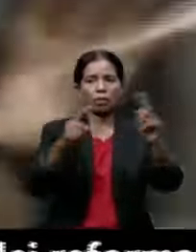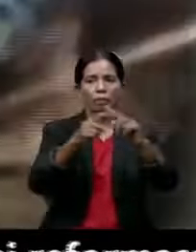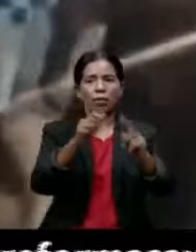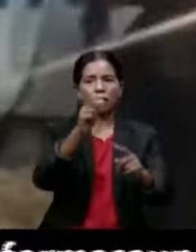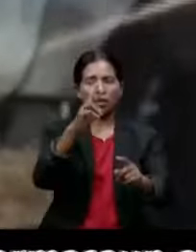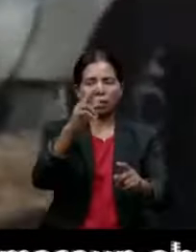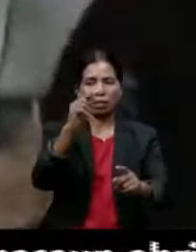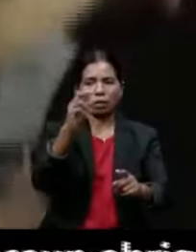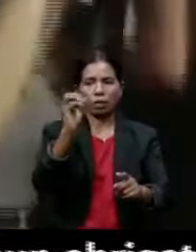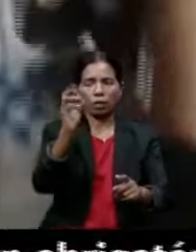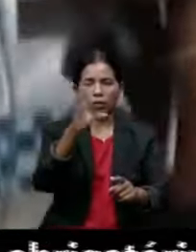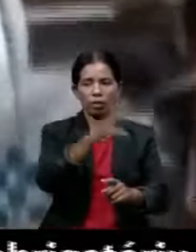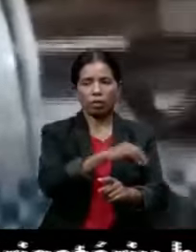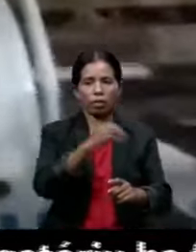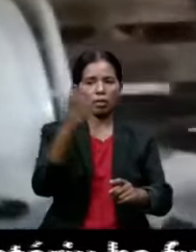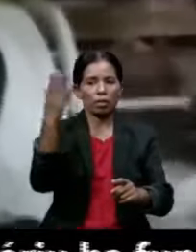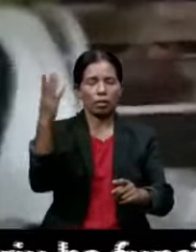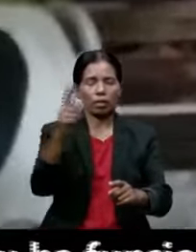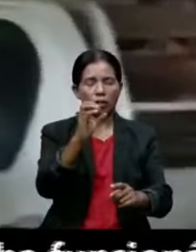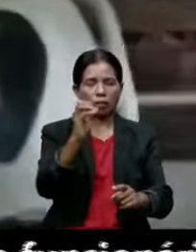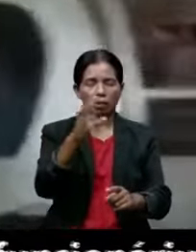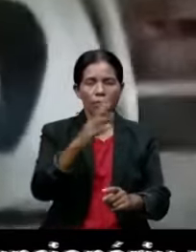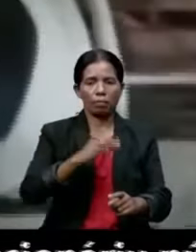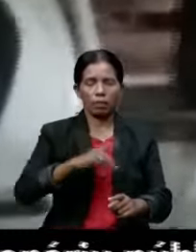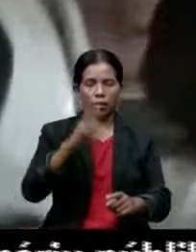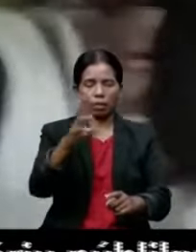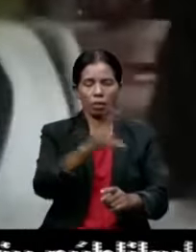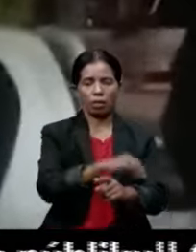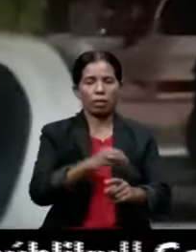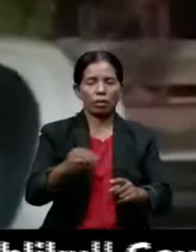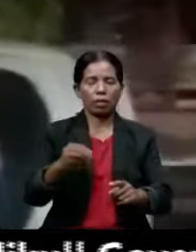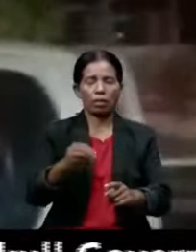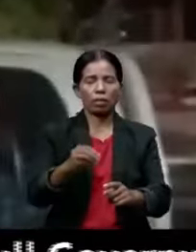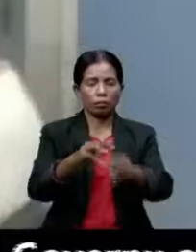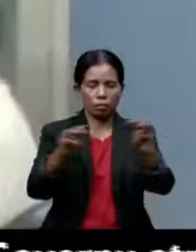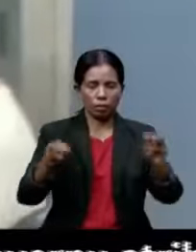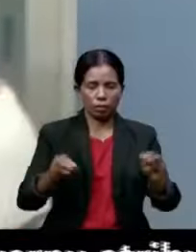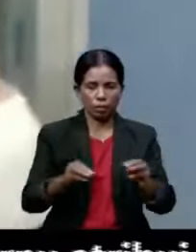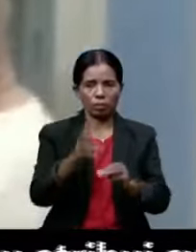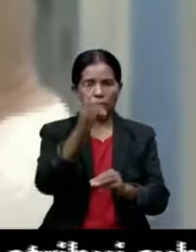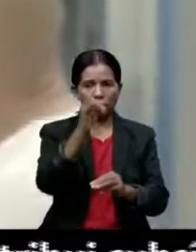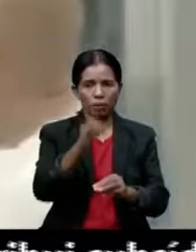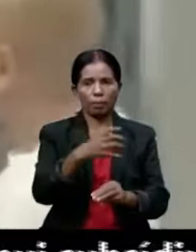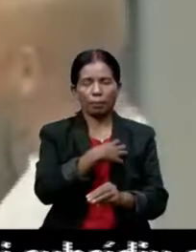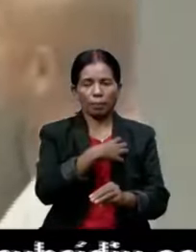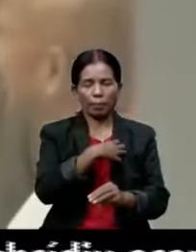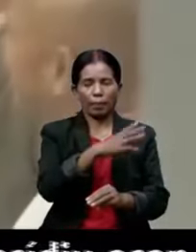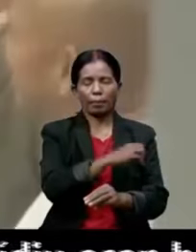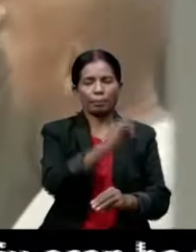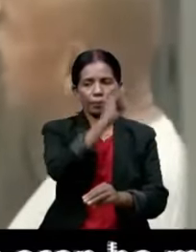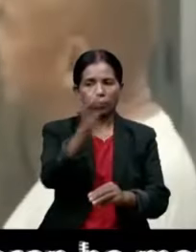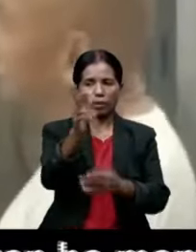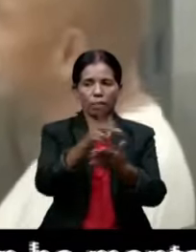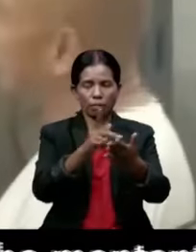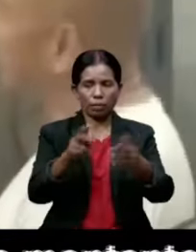Arnolfo Teves Eri e a residência Top Golf Metial, posto administrativo construído em município Dili. Polícia Departamento de Investigação